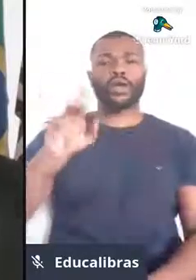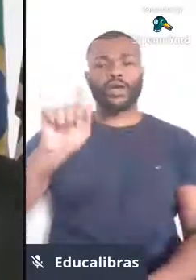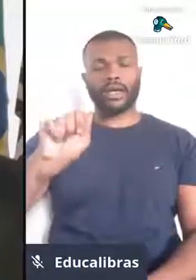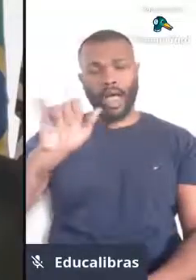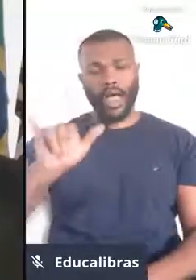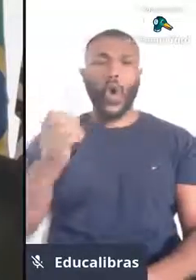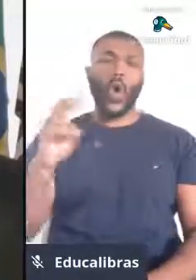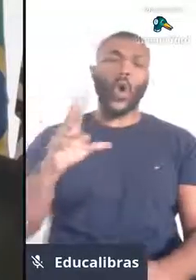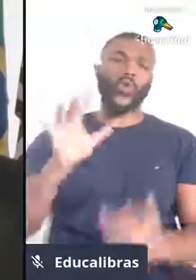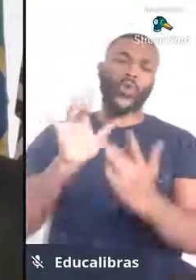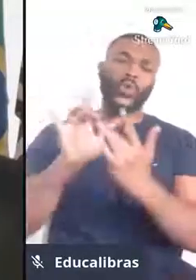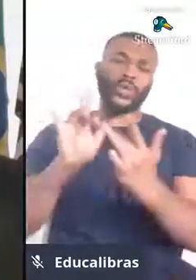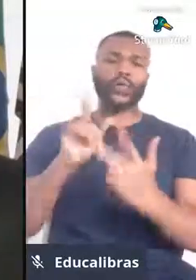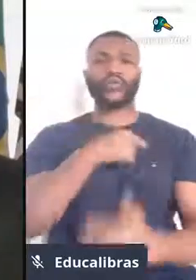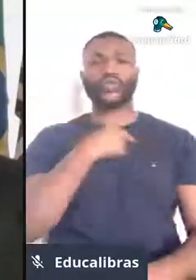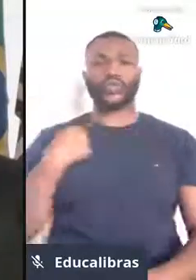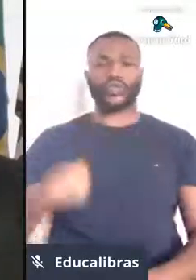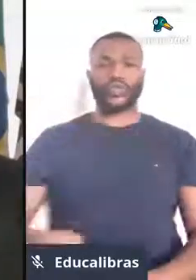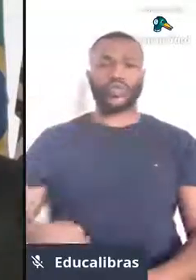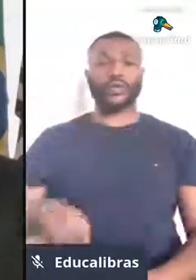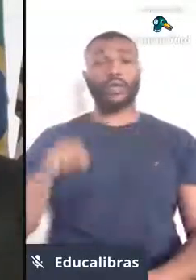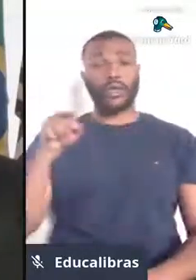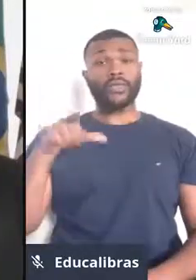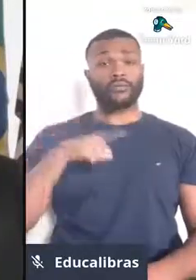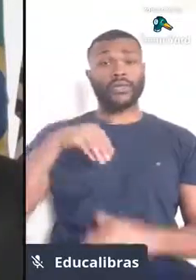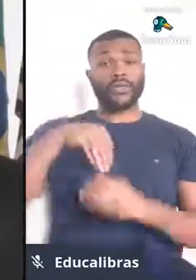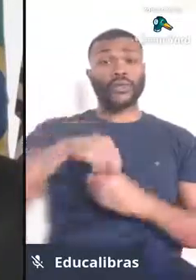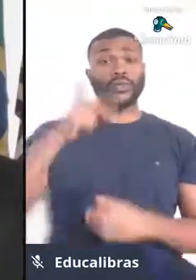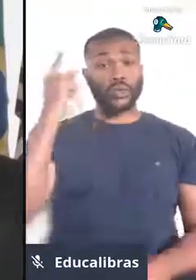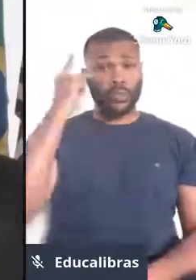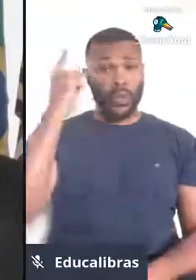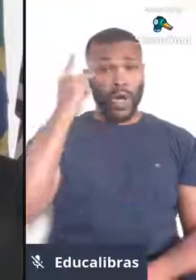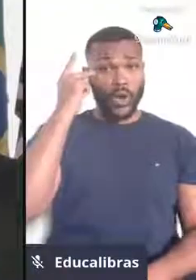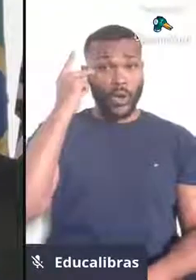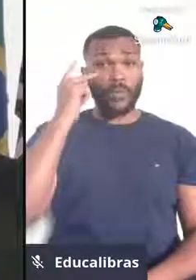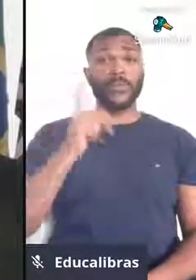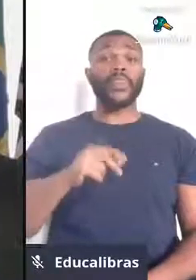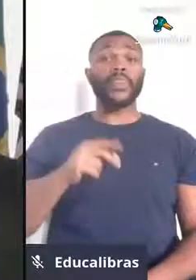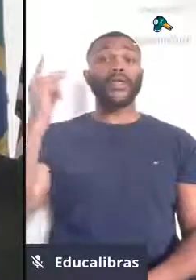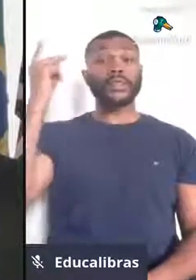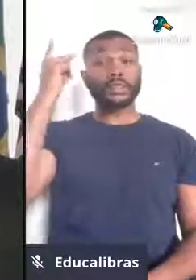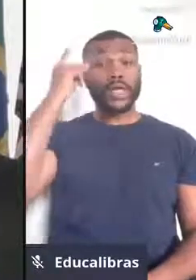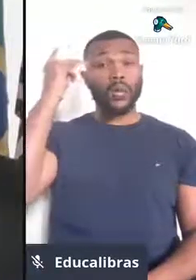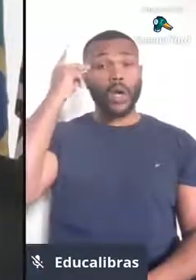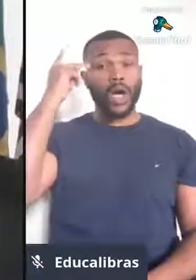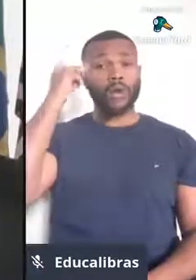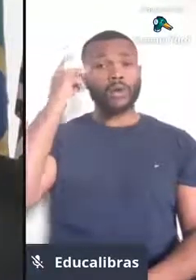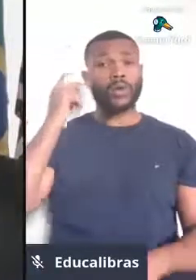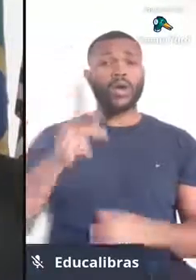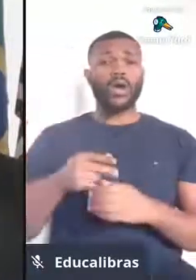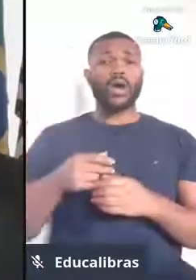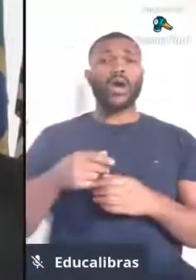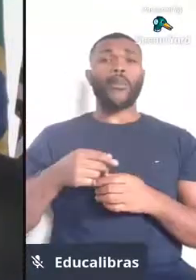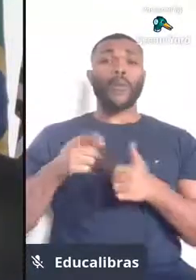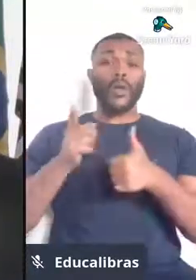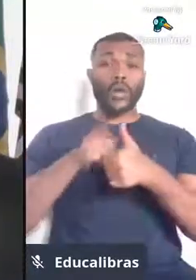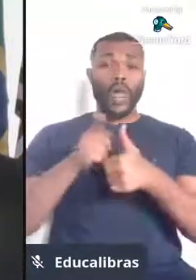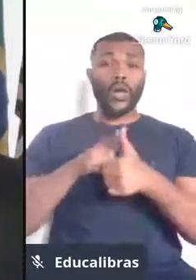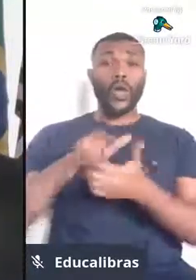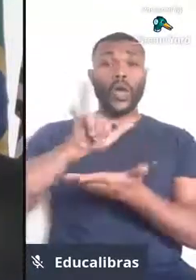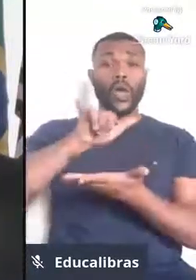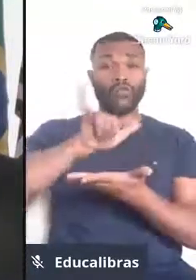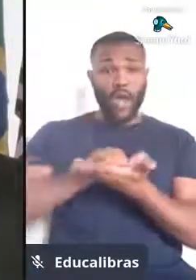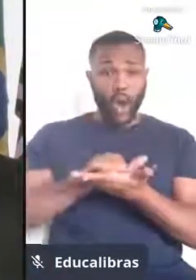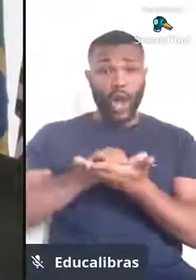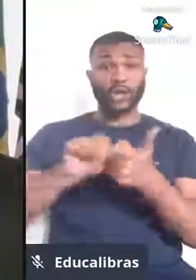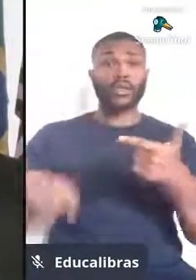Paulo. Muita gente não sabe, mas São Paulo tem o segundo maior corpo consular do mundo. O primeiro é Nova York, o segundo é a cidade de São